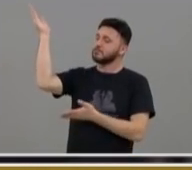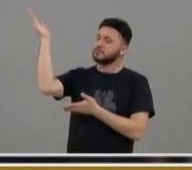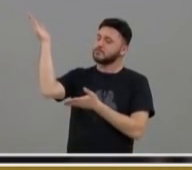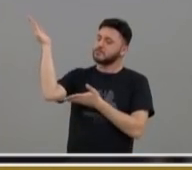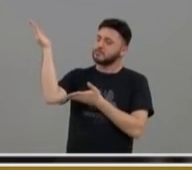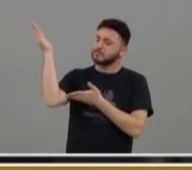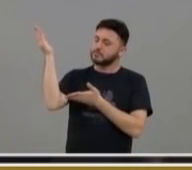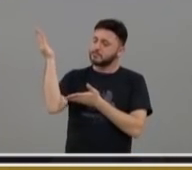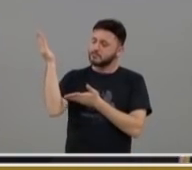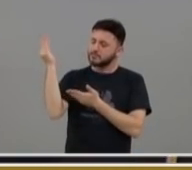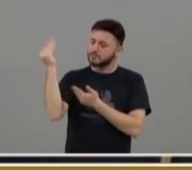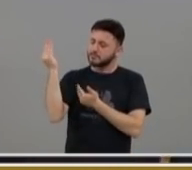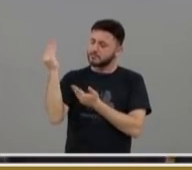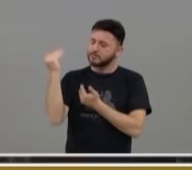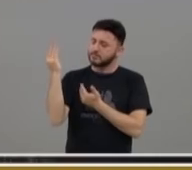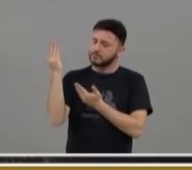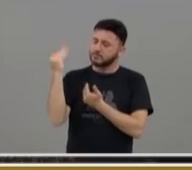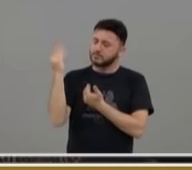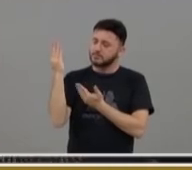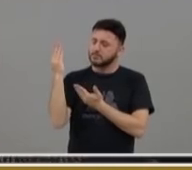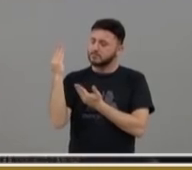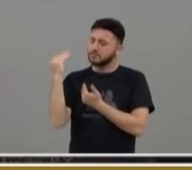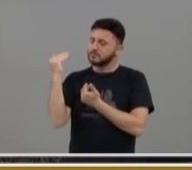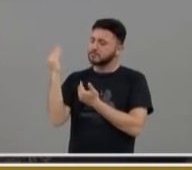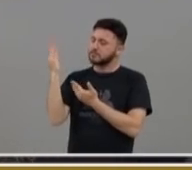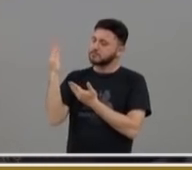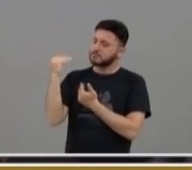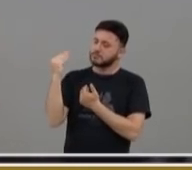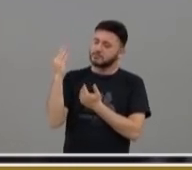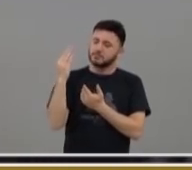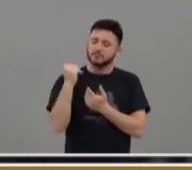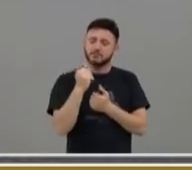vem Espírito Santo,